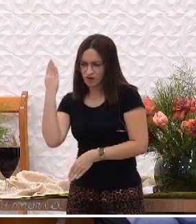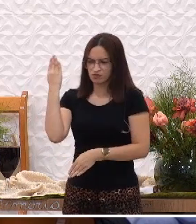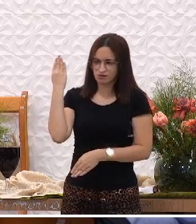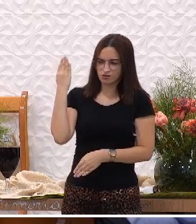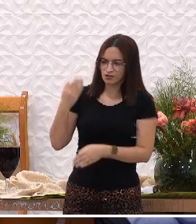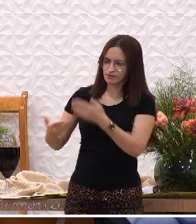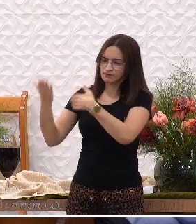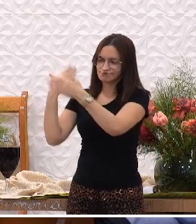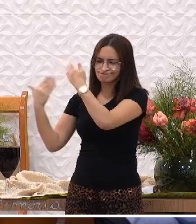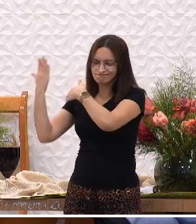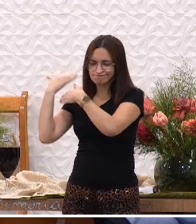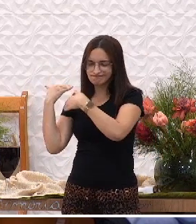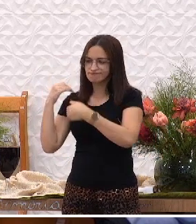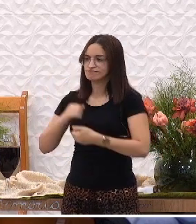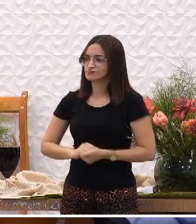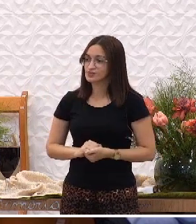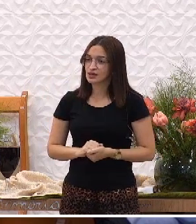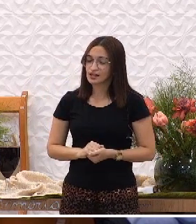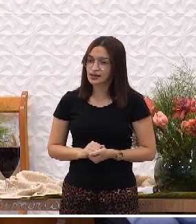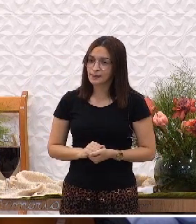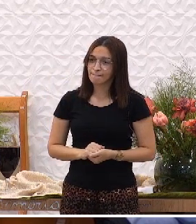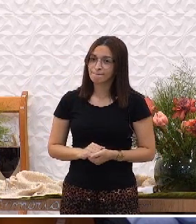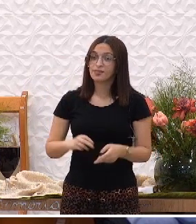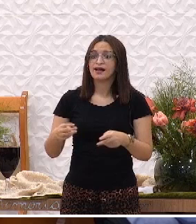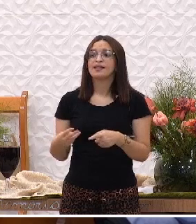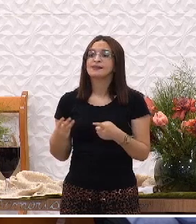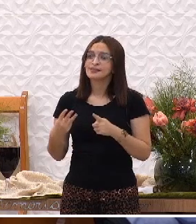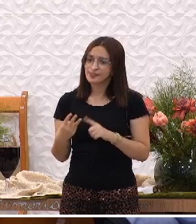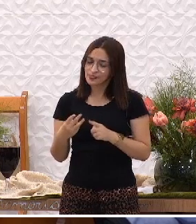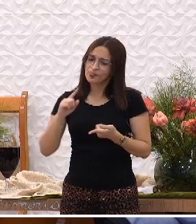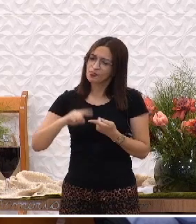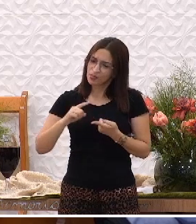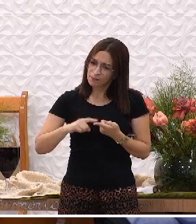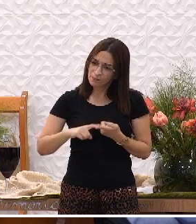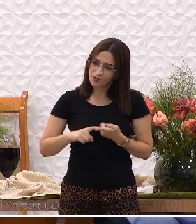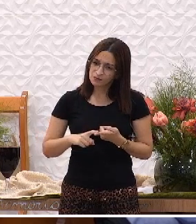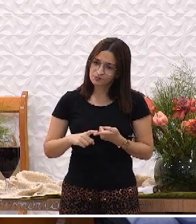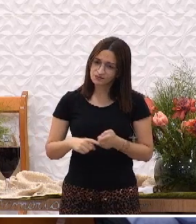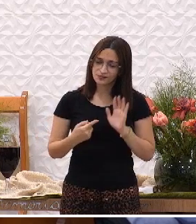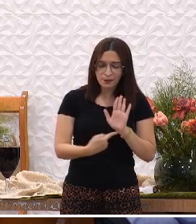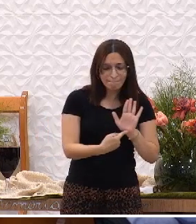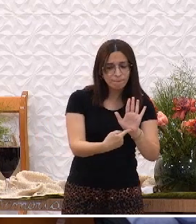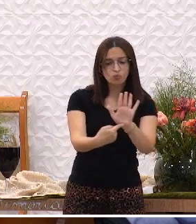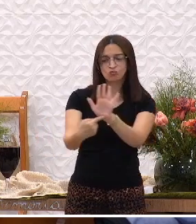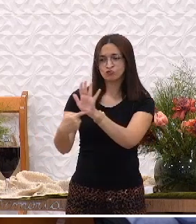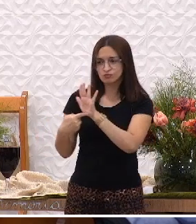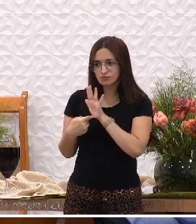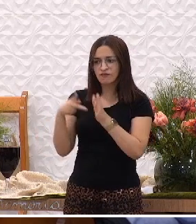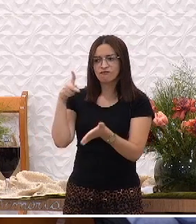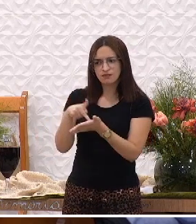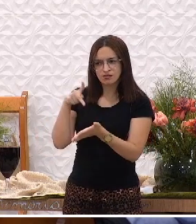E é também uma questão de transparência. Tá? Todo mundo tem uma confissão, todo mundo acredita em alguma coisa, e